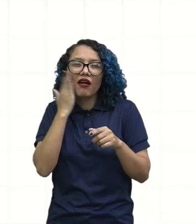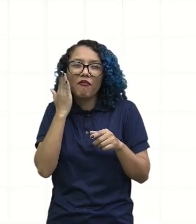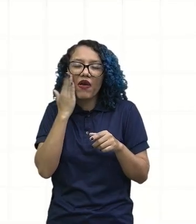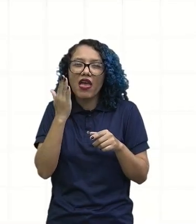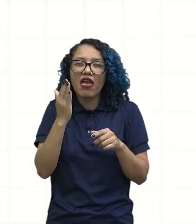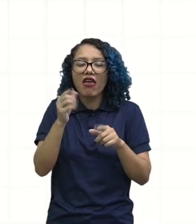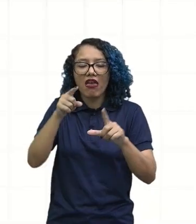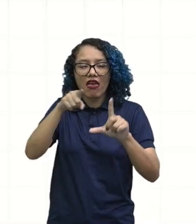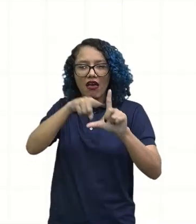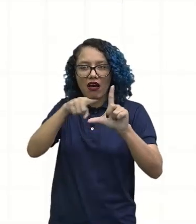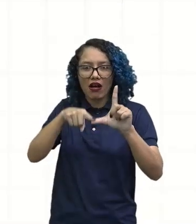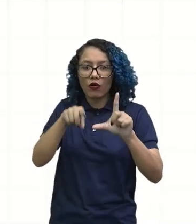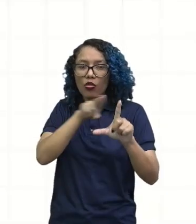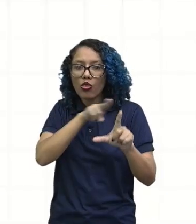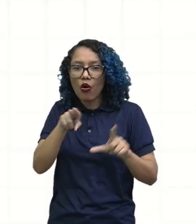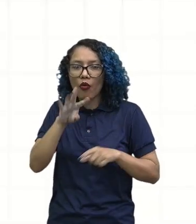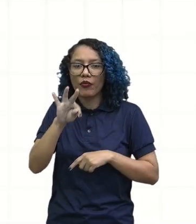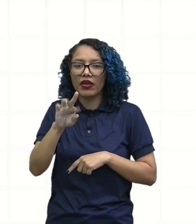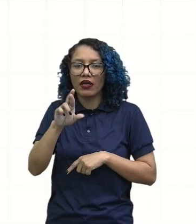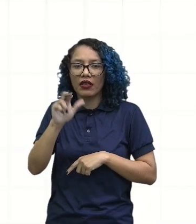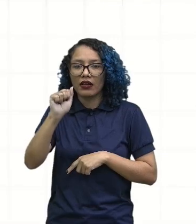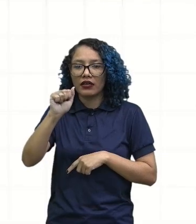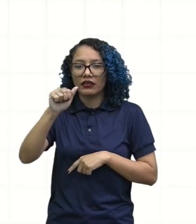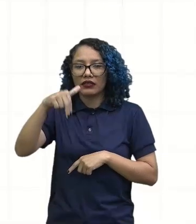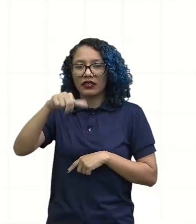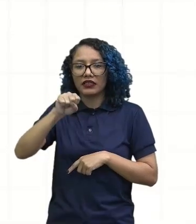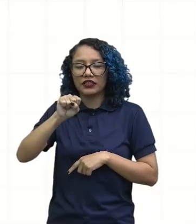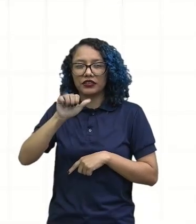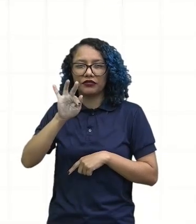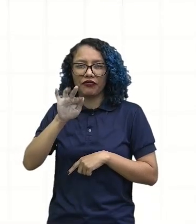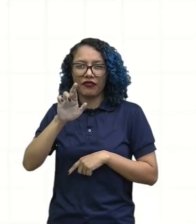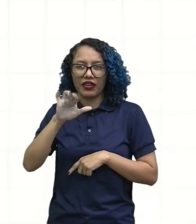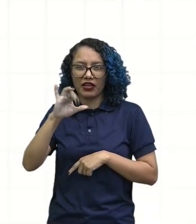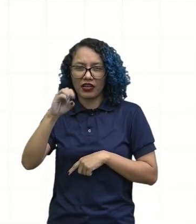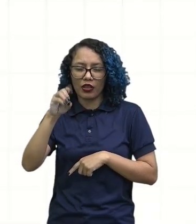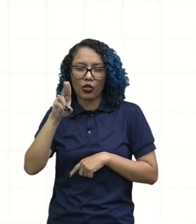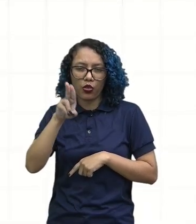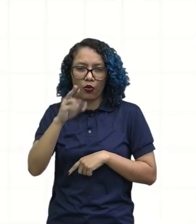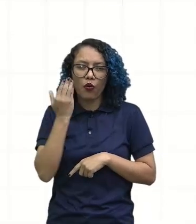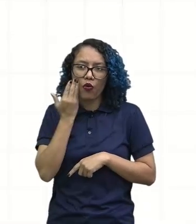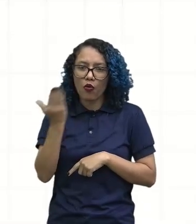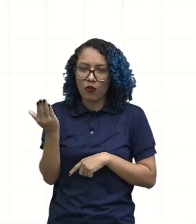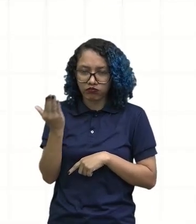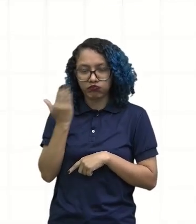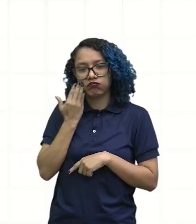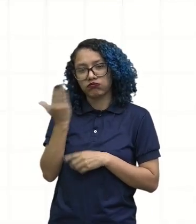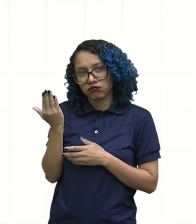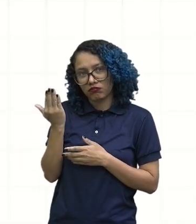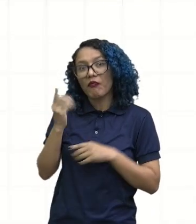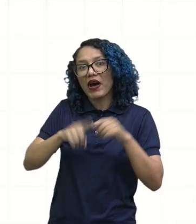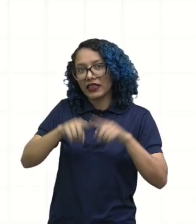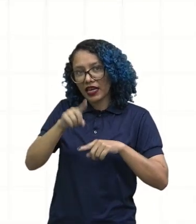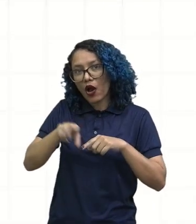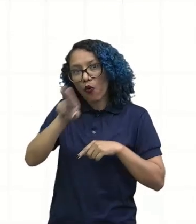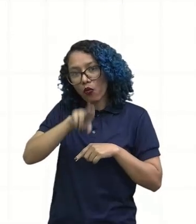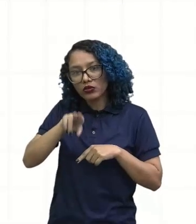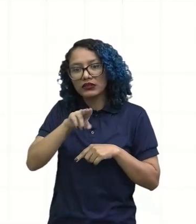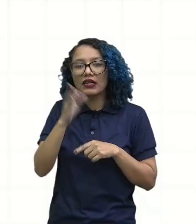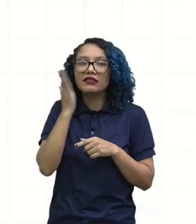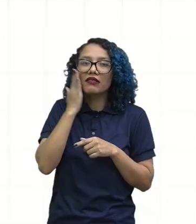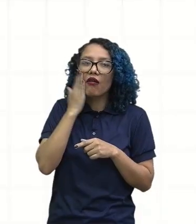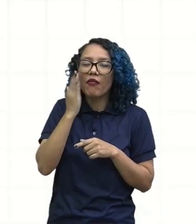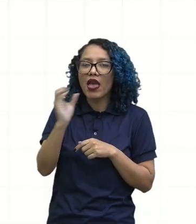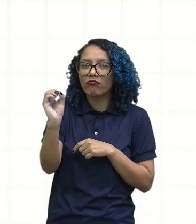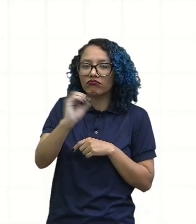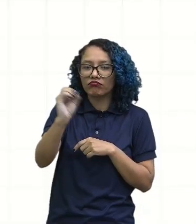como transferidor. E está ilustrado na figura abaixo. Bom, temos aqui um transferidor, onde nós podemos